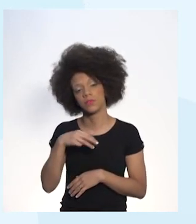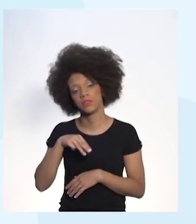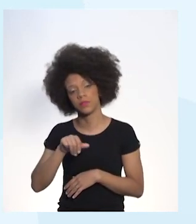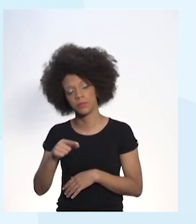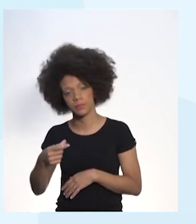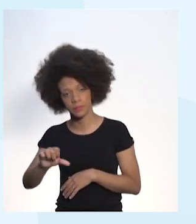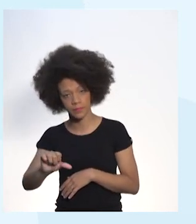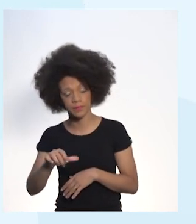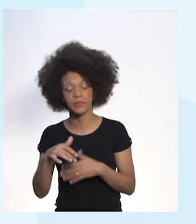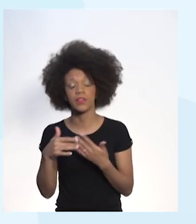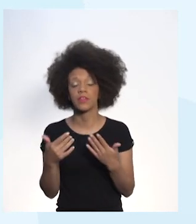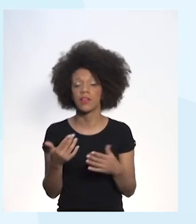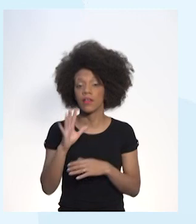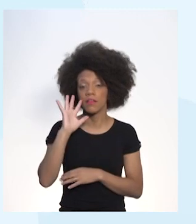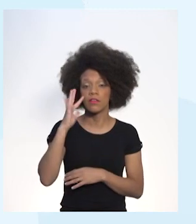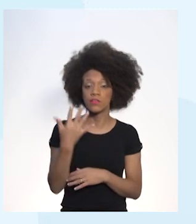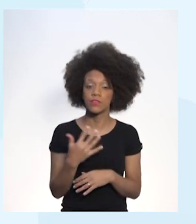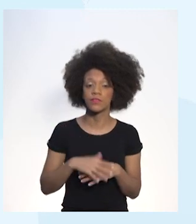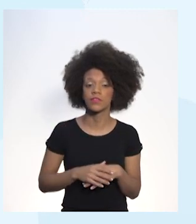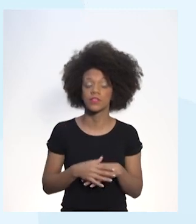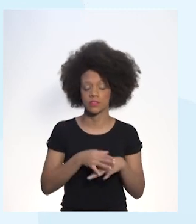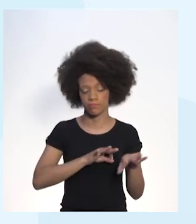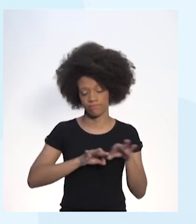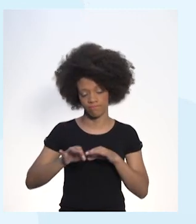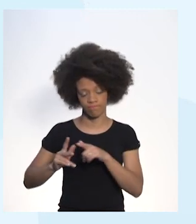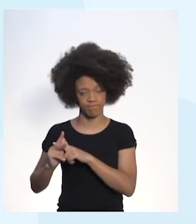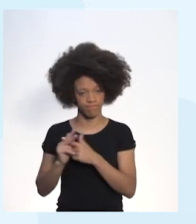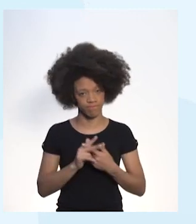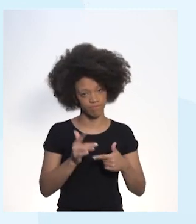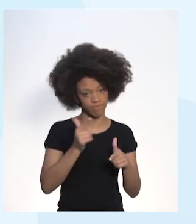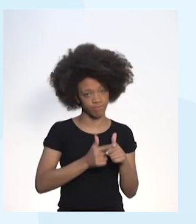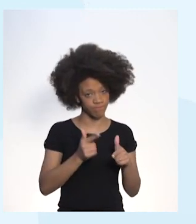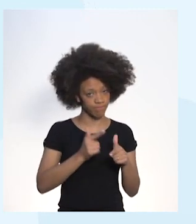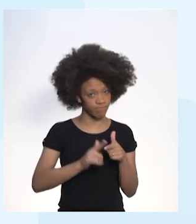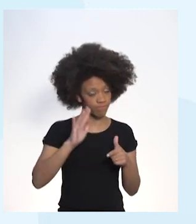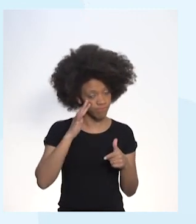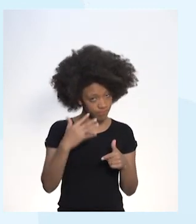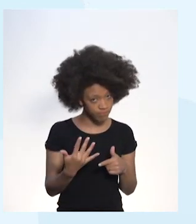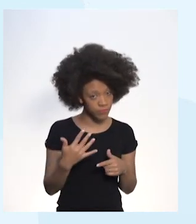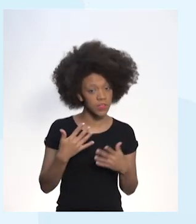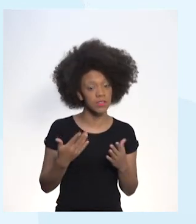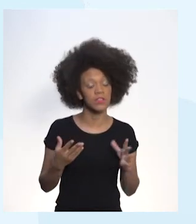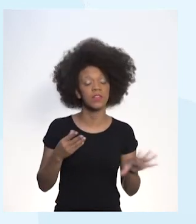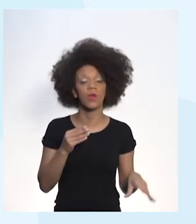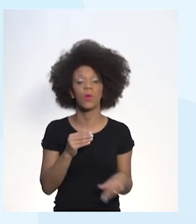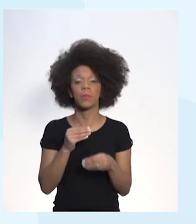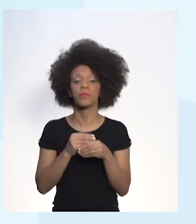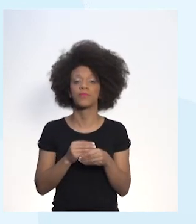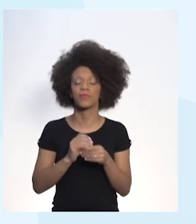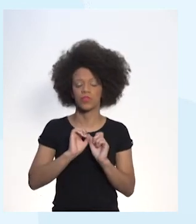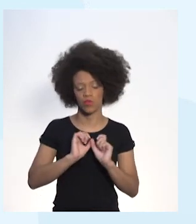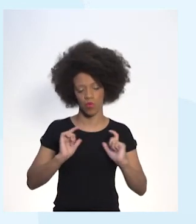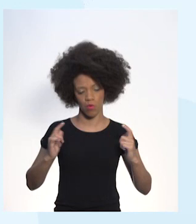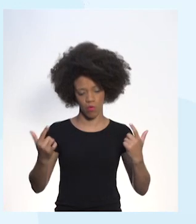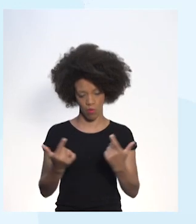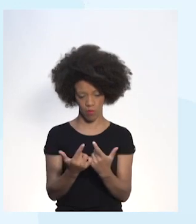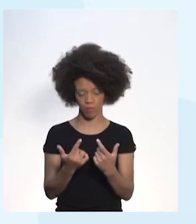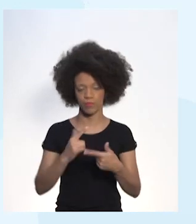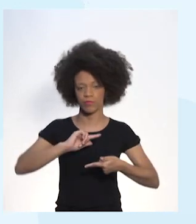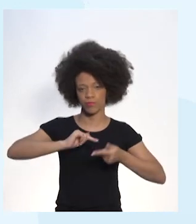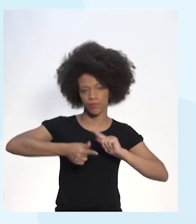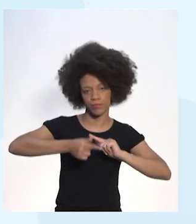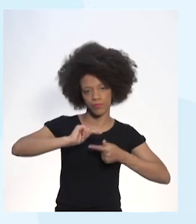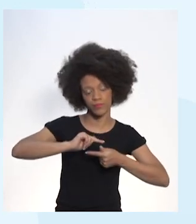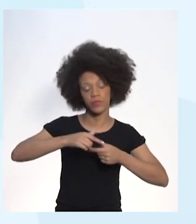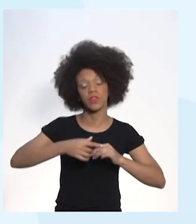F08MA19, que é resolver e elaborar situações-problema que envolvam medidas de área de figuras geométricas